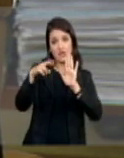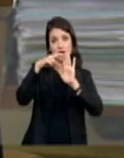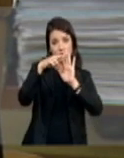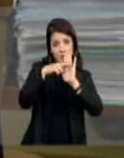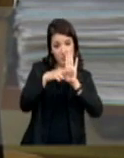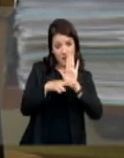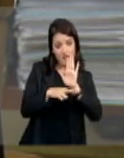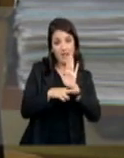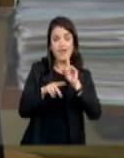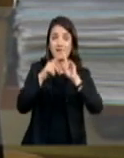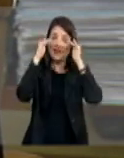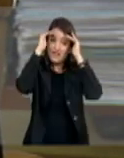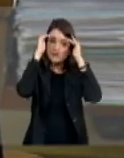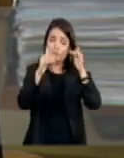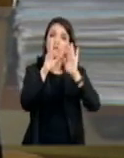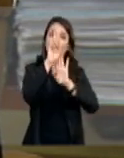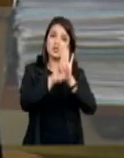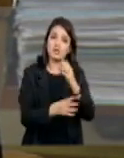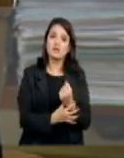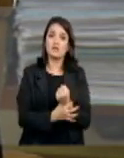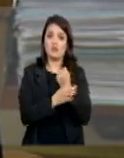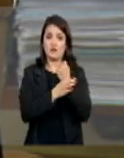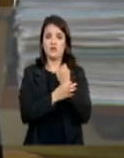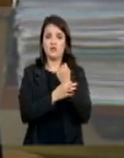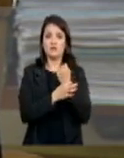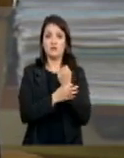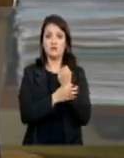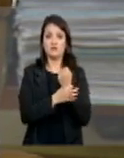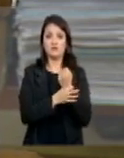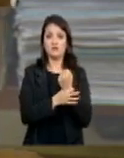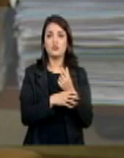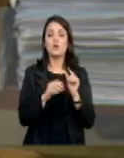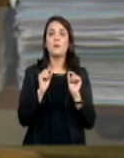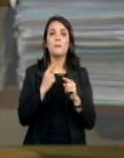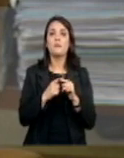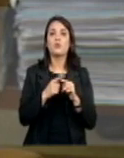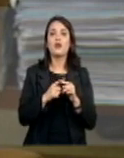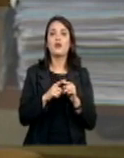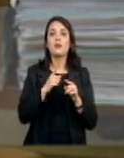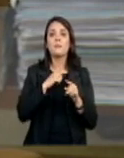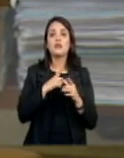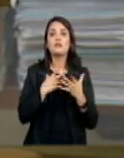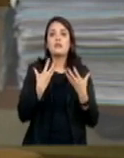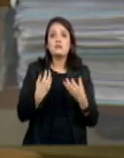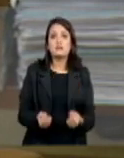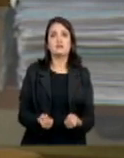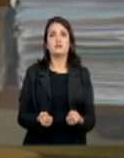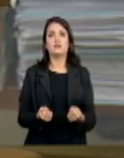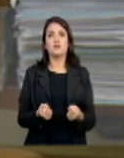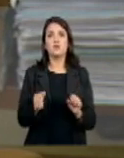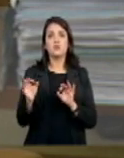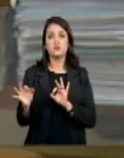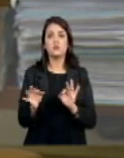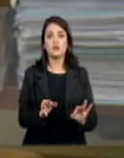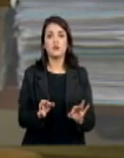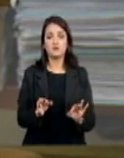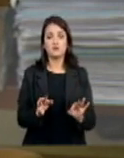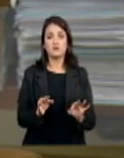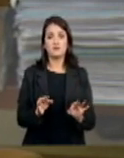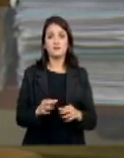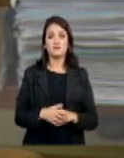garantias constitui um fator de legitimação da atividade estatal esse dever de obediência ao regime